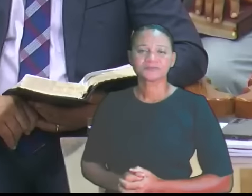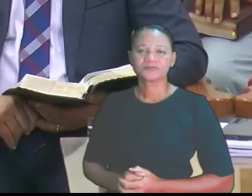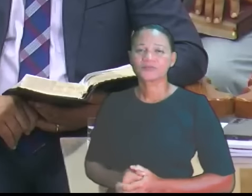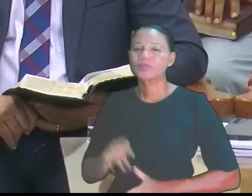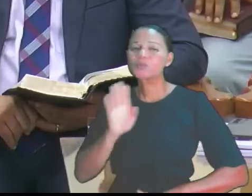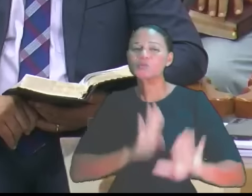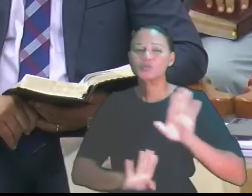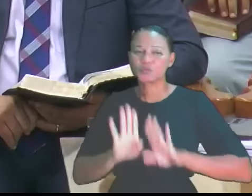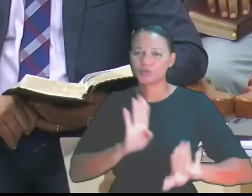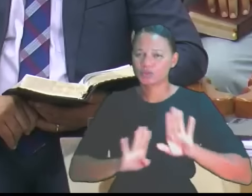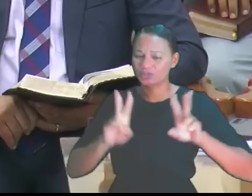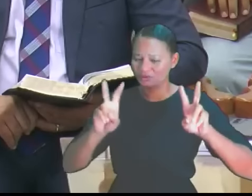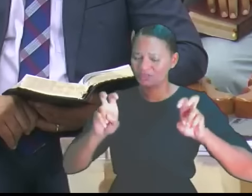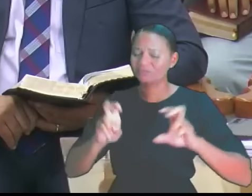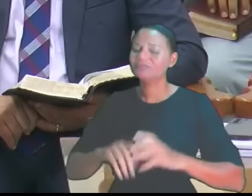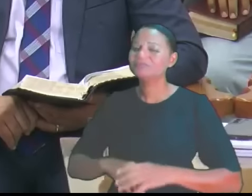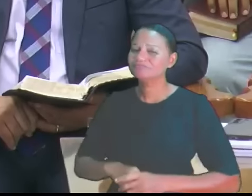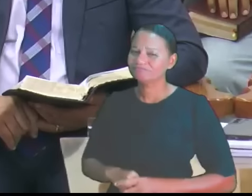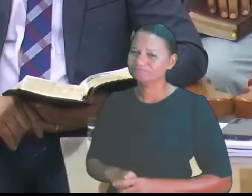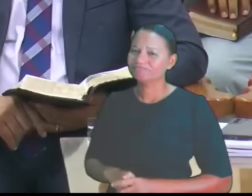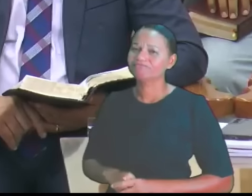Cuidado com esse tema.